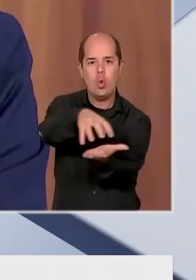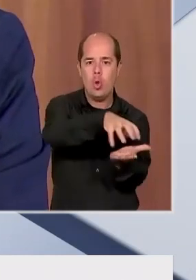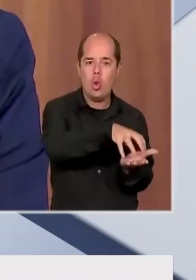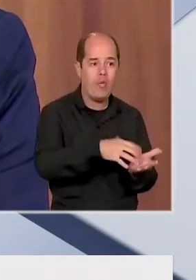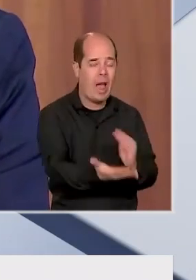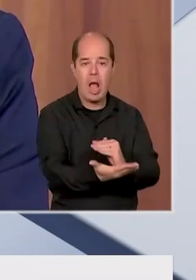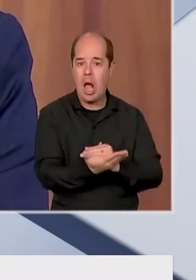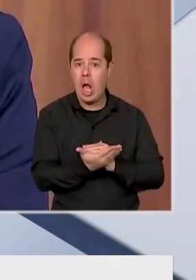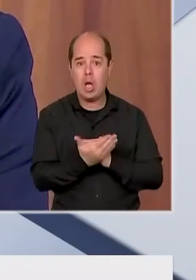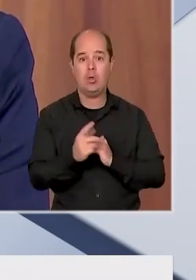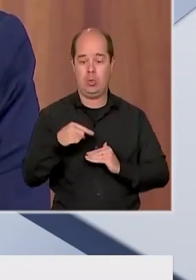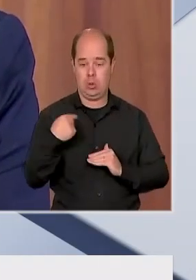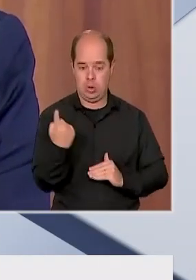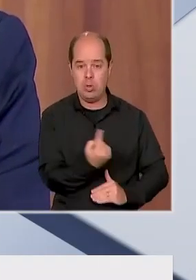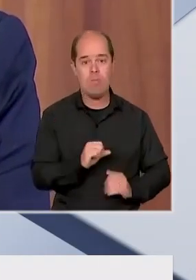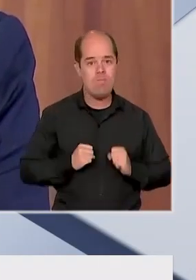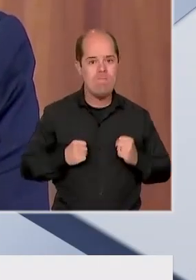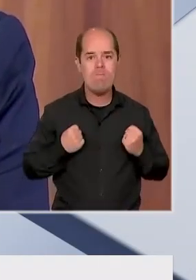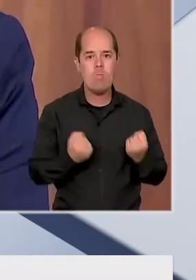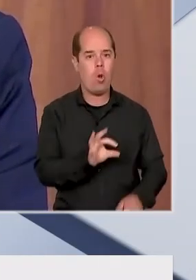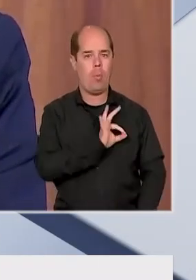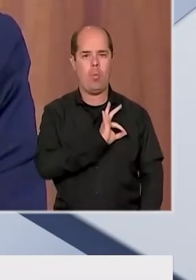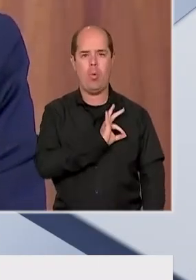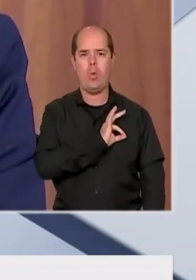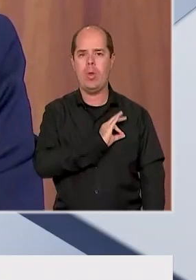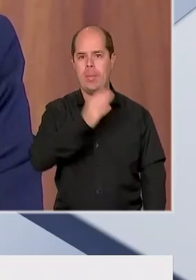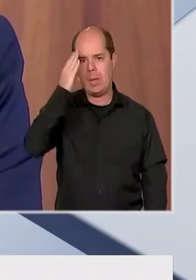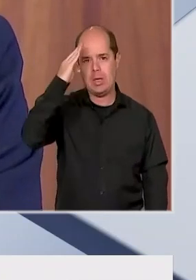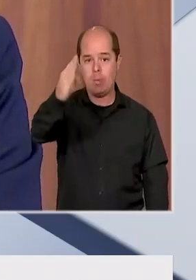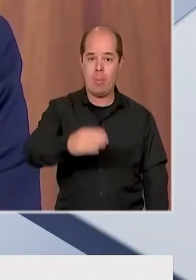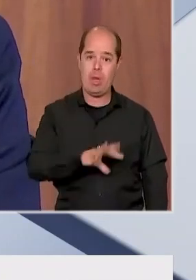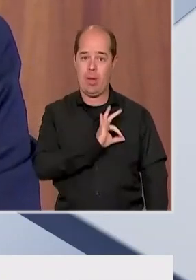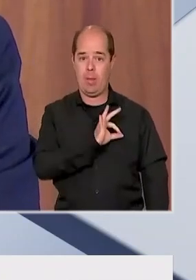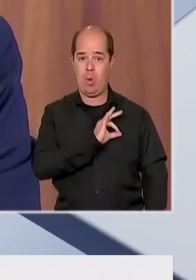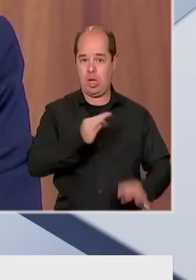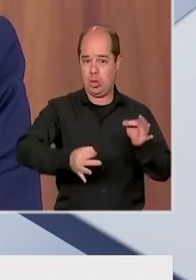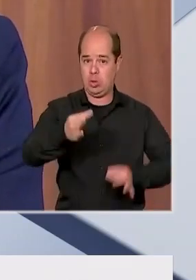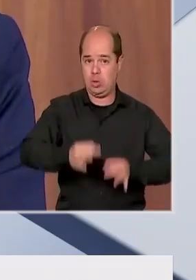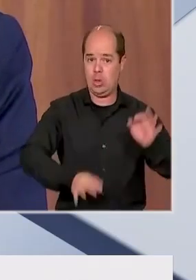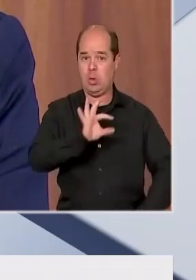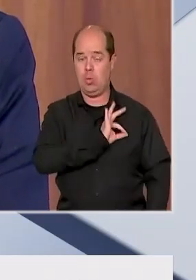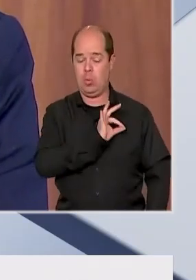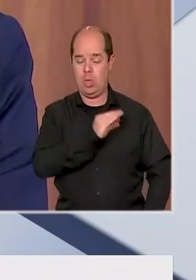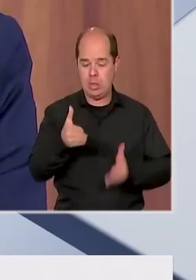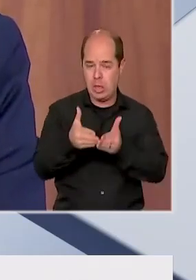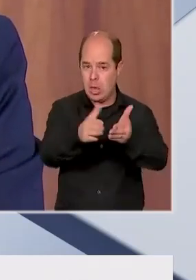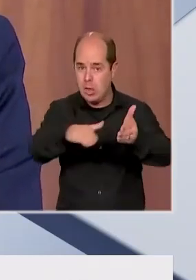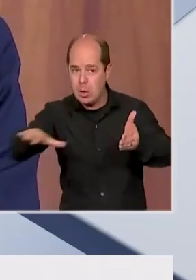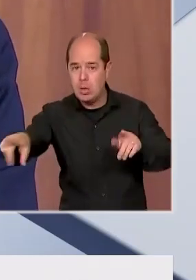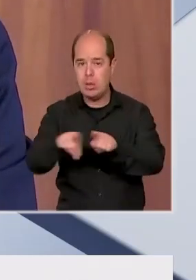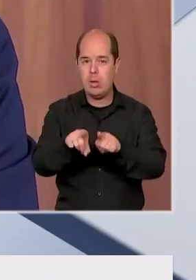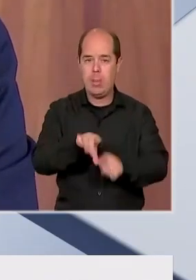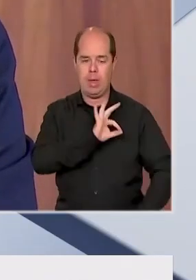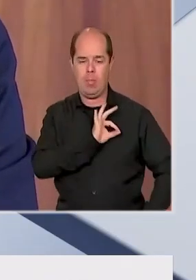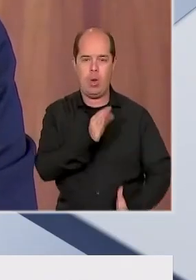e o ministro Acho que foi o próprio Flávio Dino disse que seria bastante importante porque às vezes tem eh um carregamento